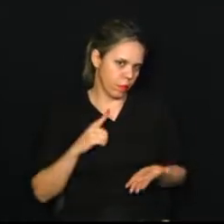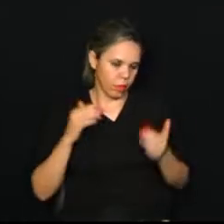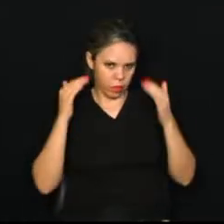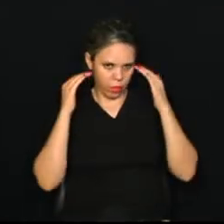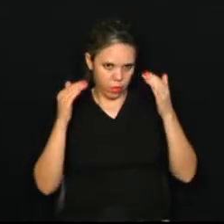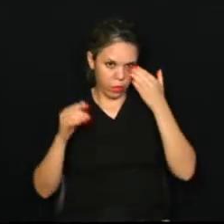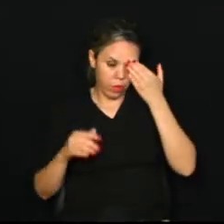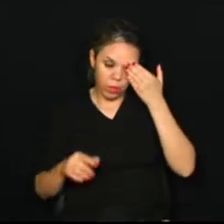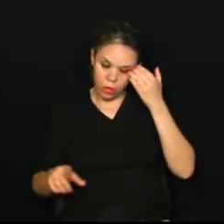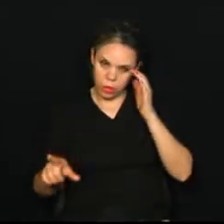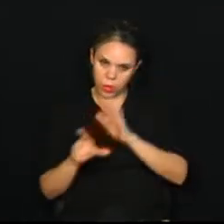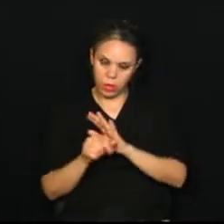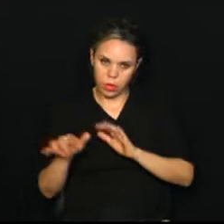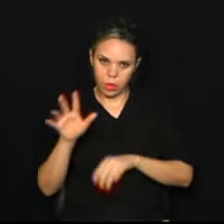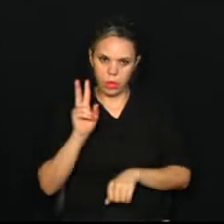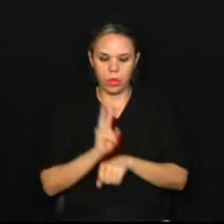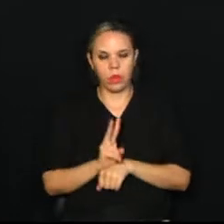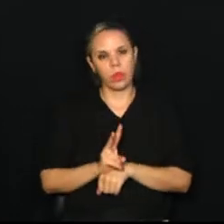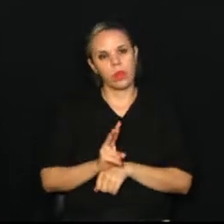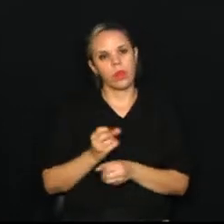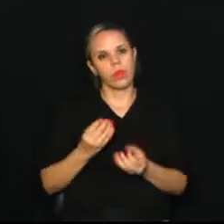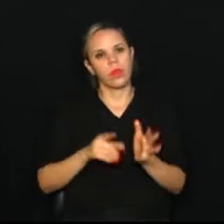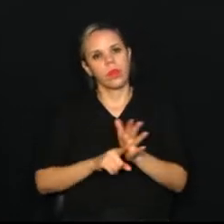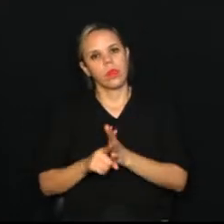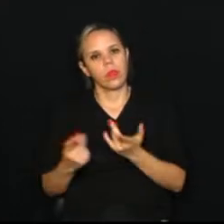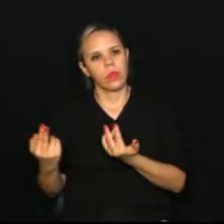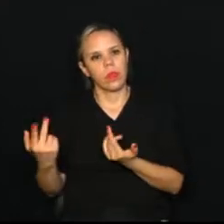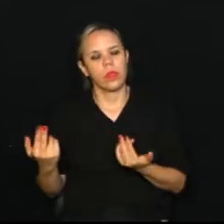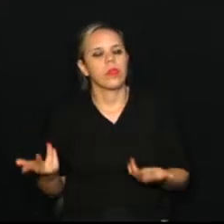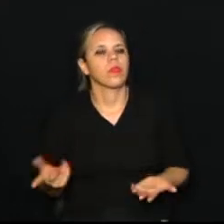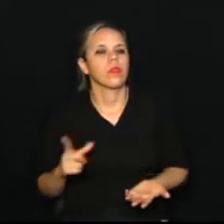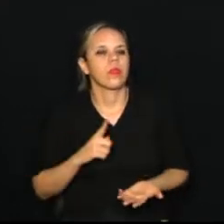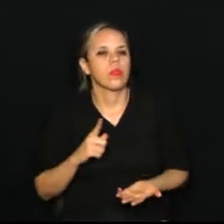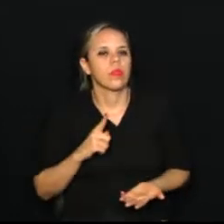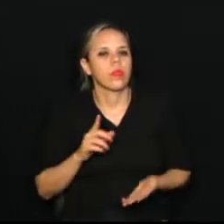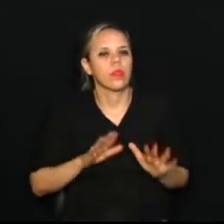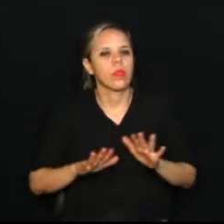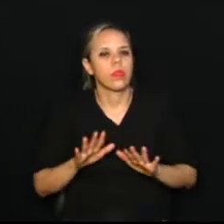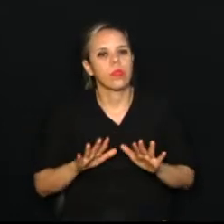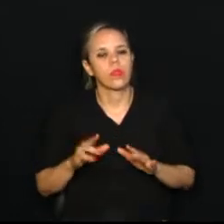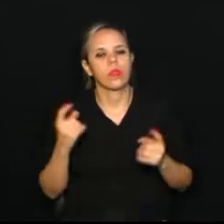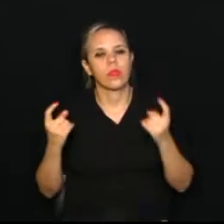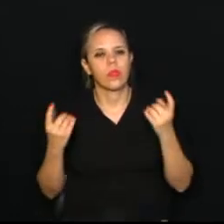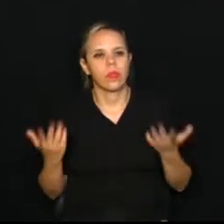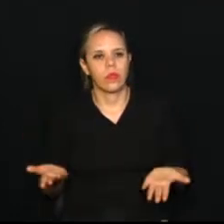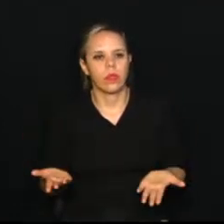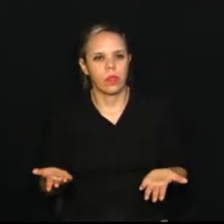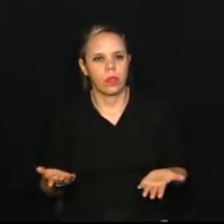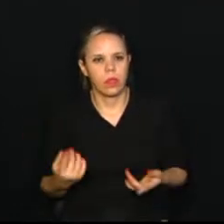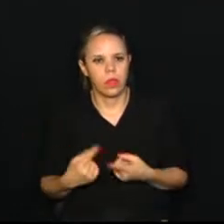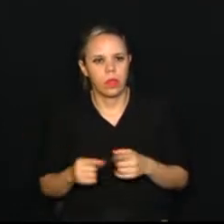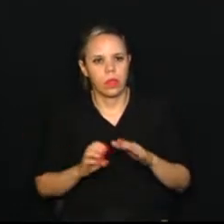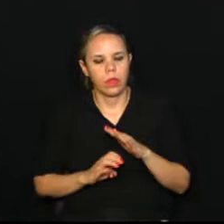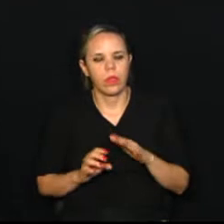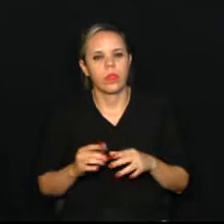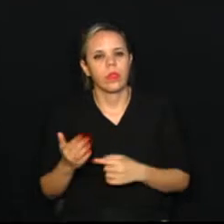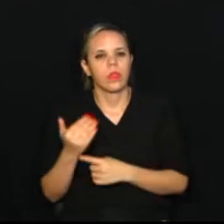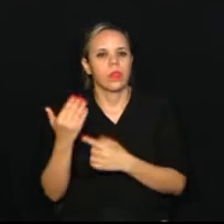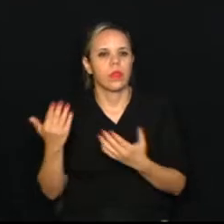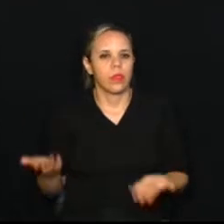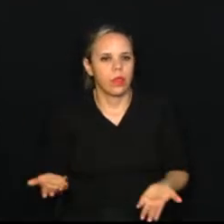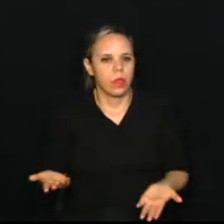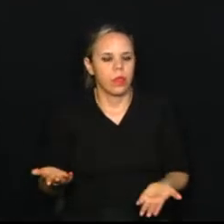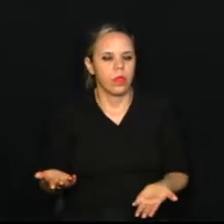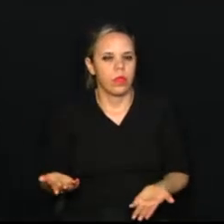à Lei Geral de Proteção de Dados, e a IMA não é diferente, e nós temos que tomar todas as preocupações, porque uma empresa de tecnologia,